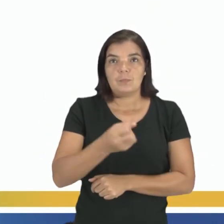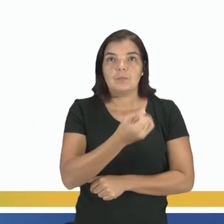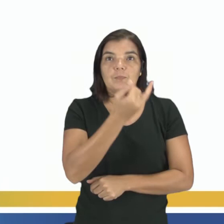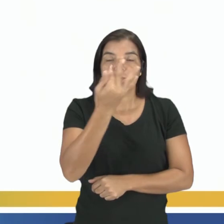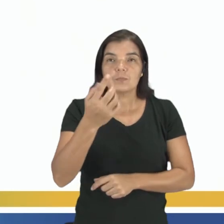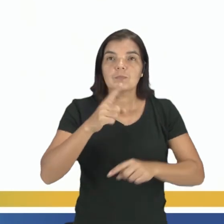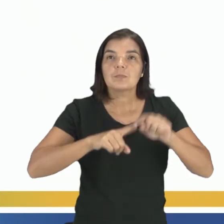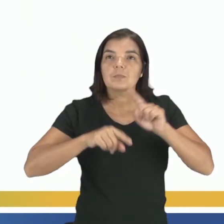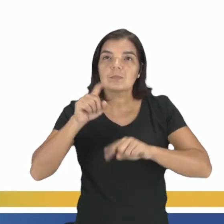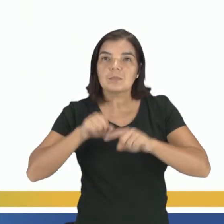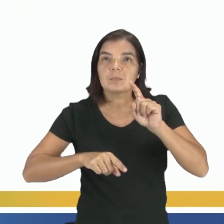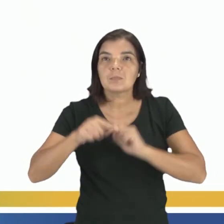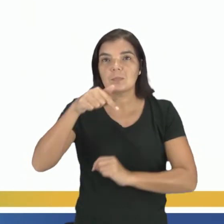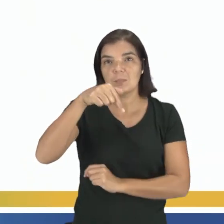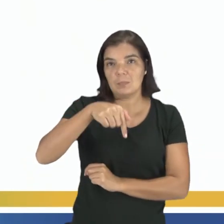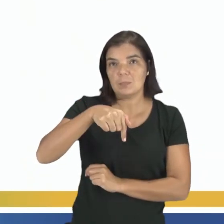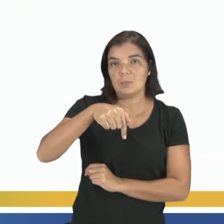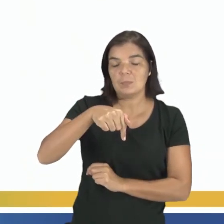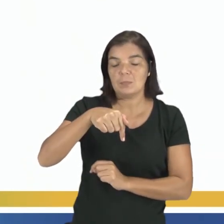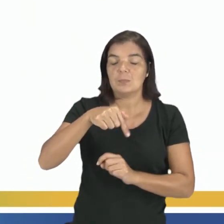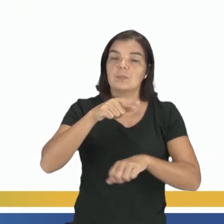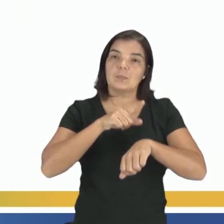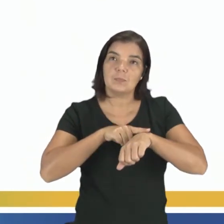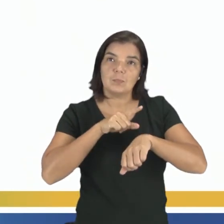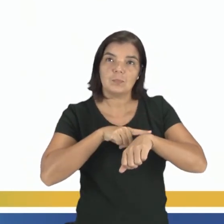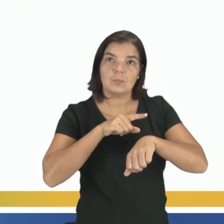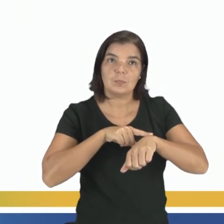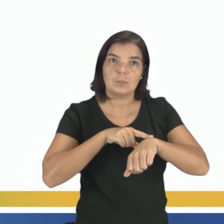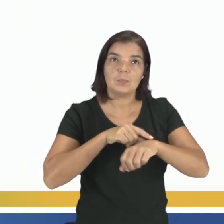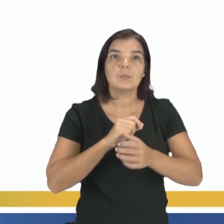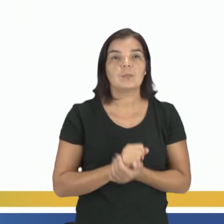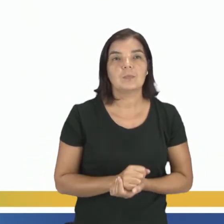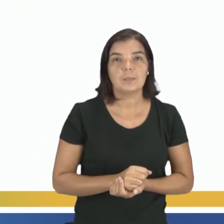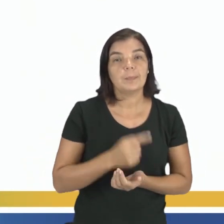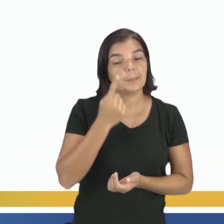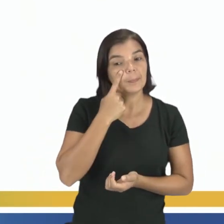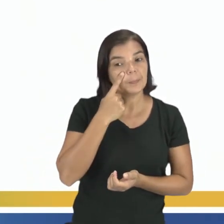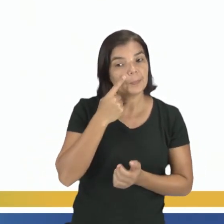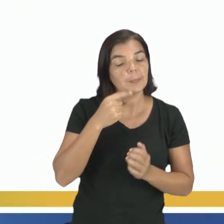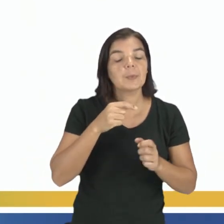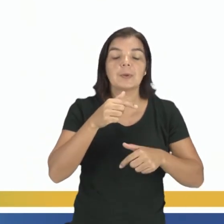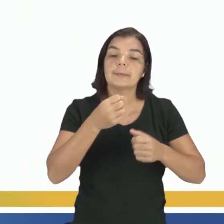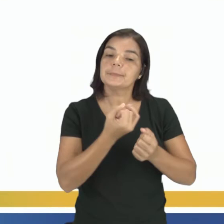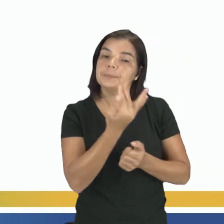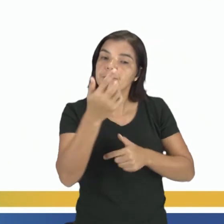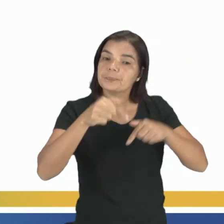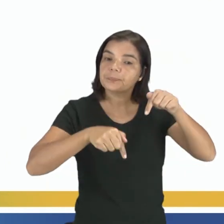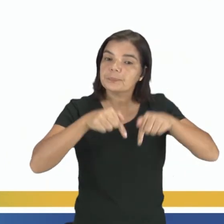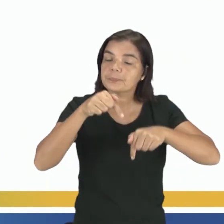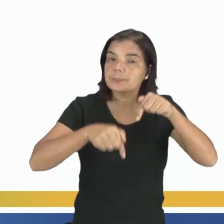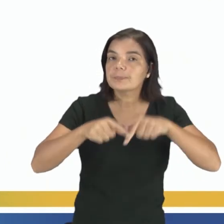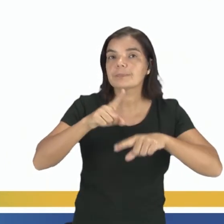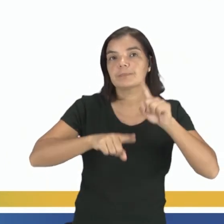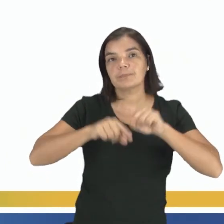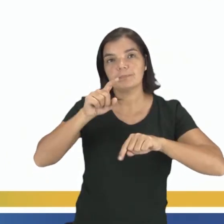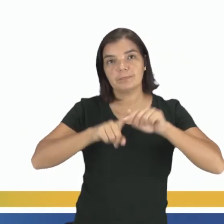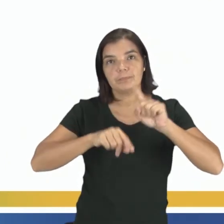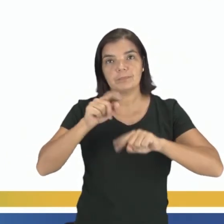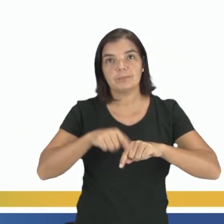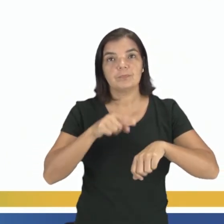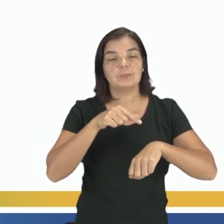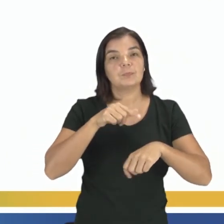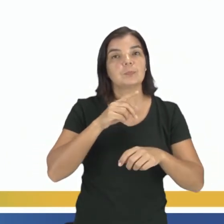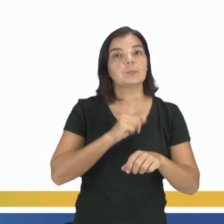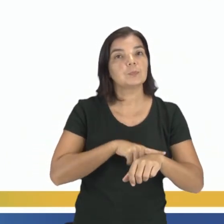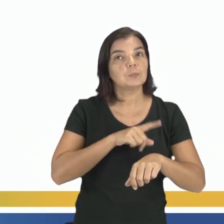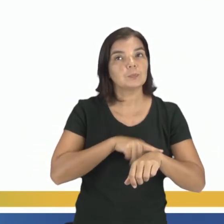a quantidade do material Q de T em função do tempo, ou seja, veja aí que a quantidade do material radioativo está em função